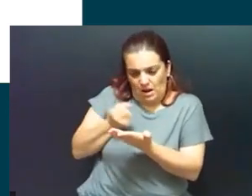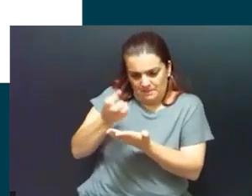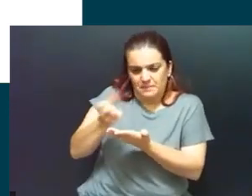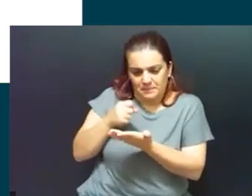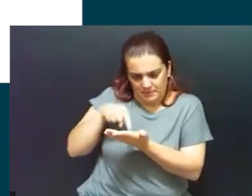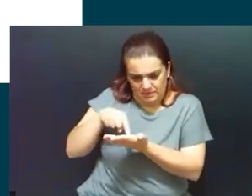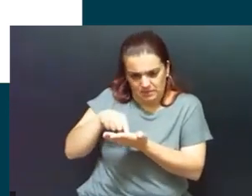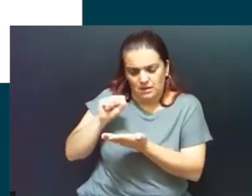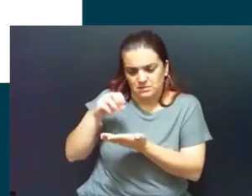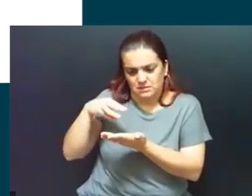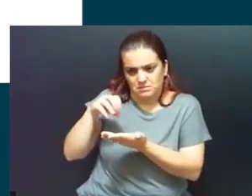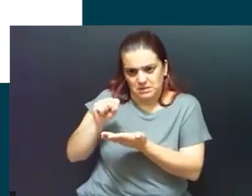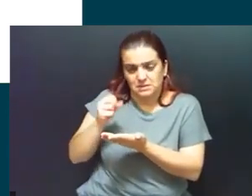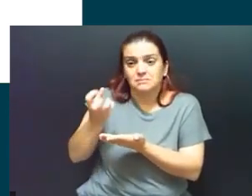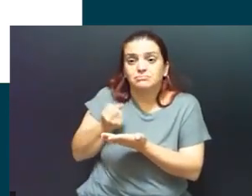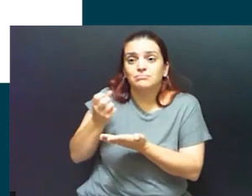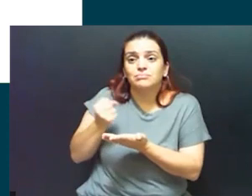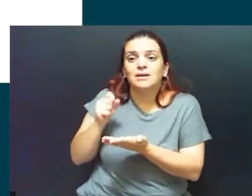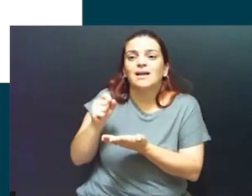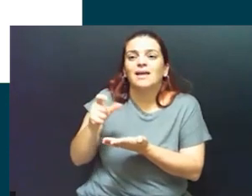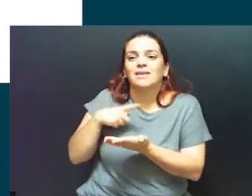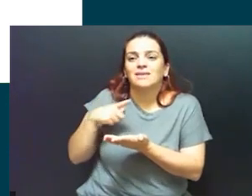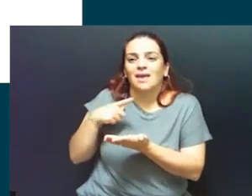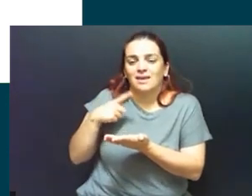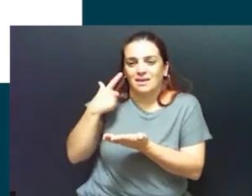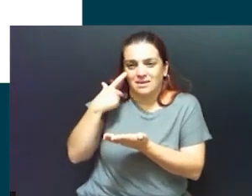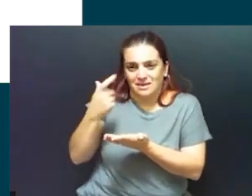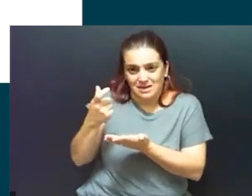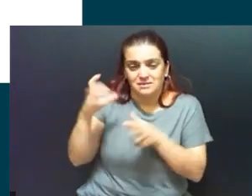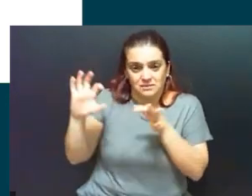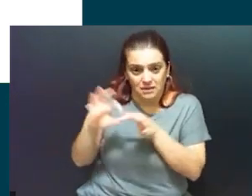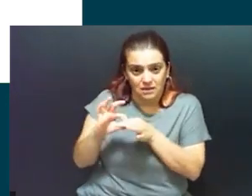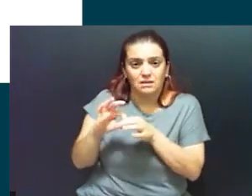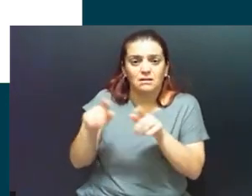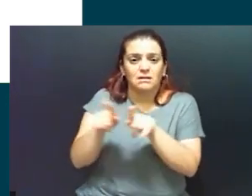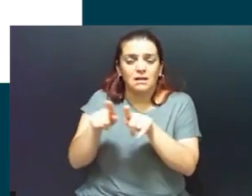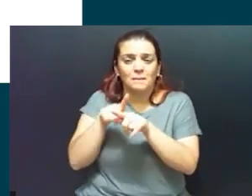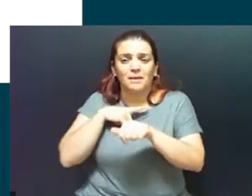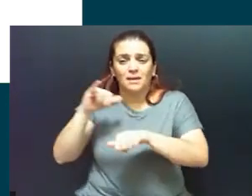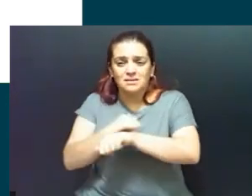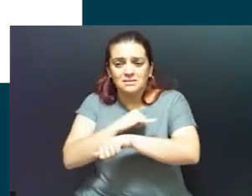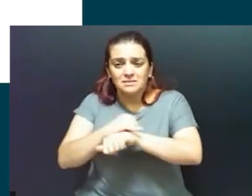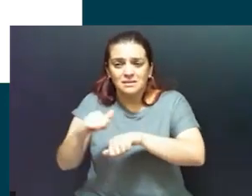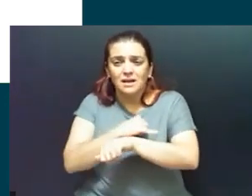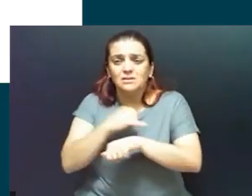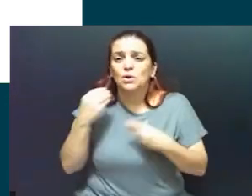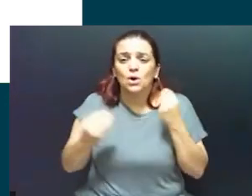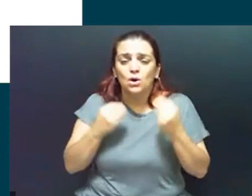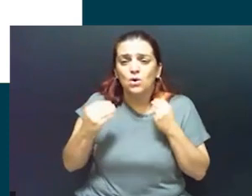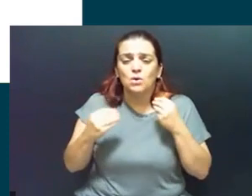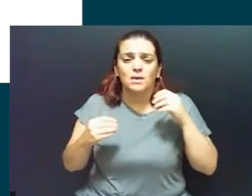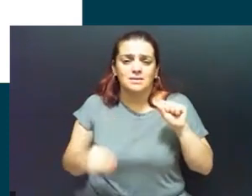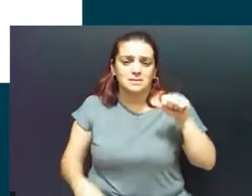notificam os interessados desses eventos. E, além disso, a gente também tem estratégias de retentativa com filas SQS que